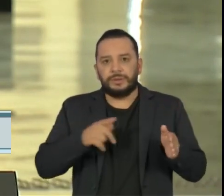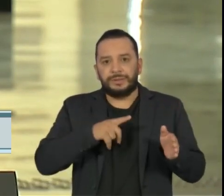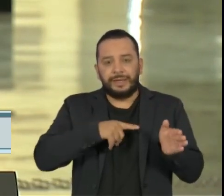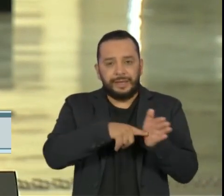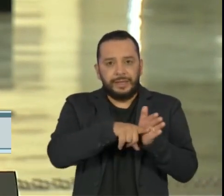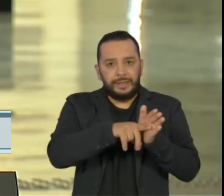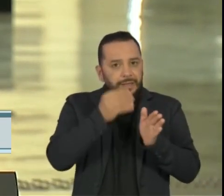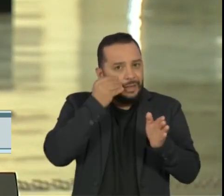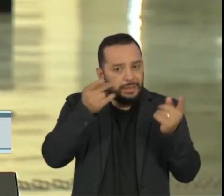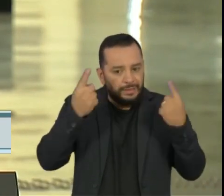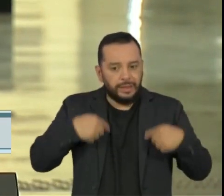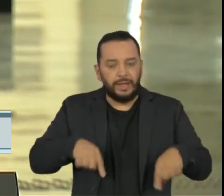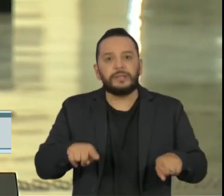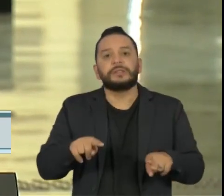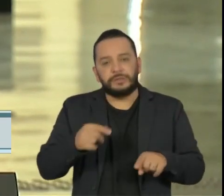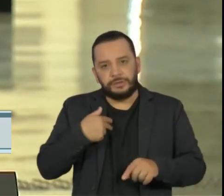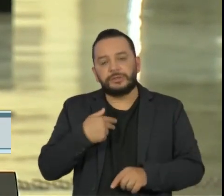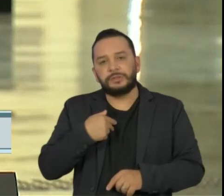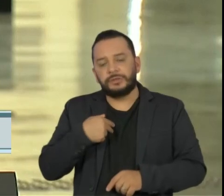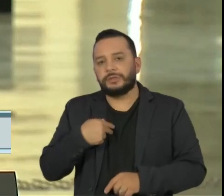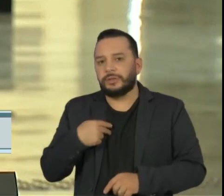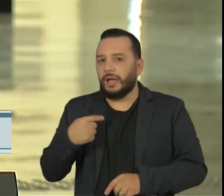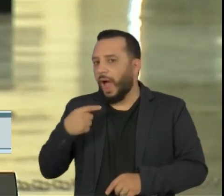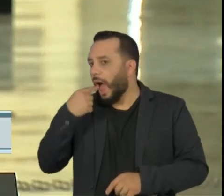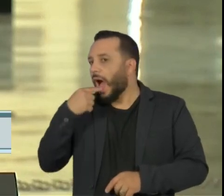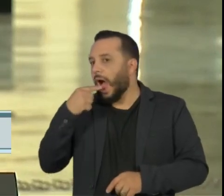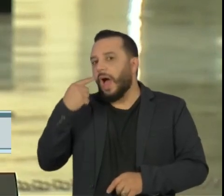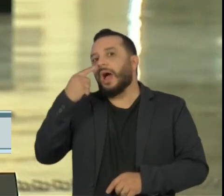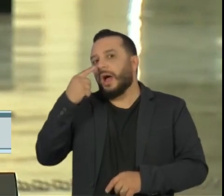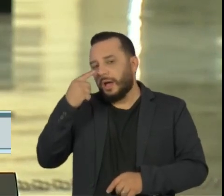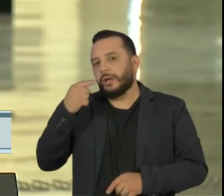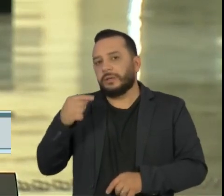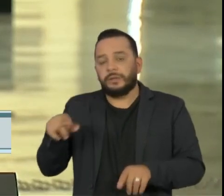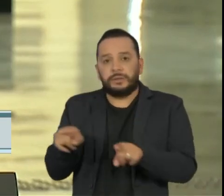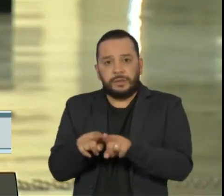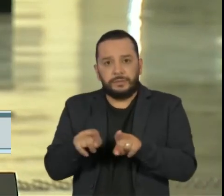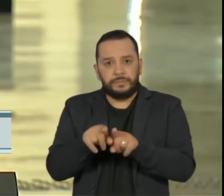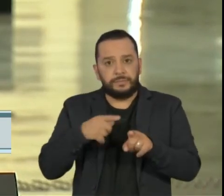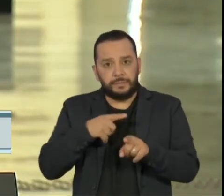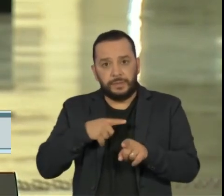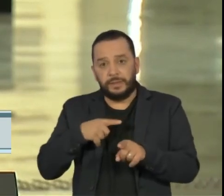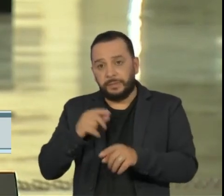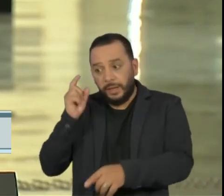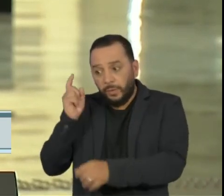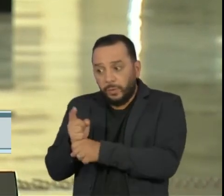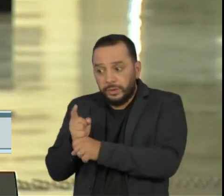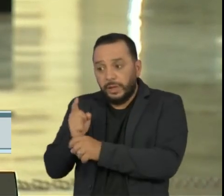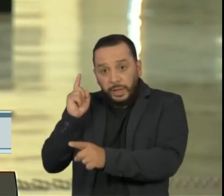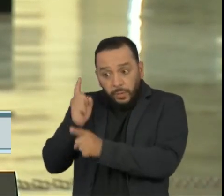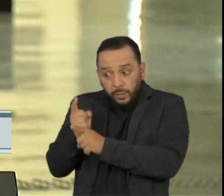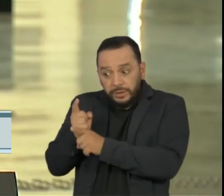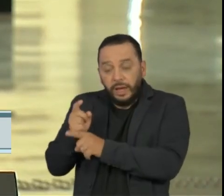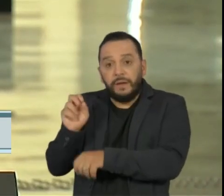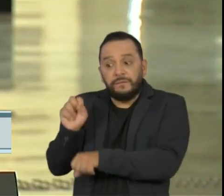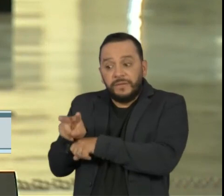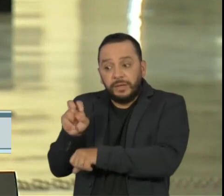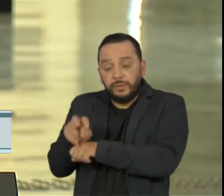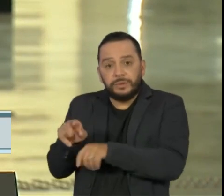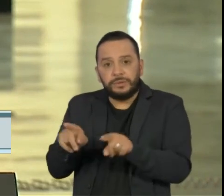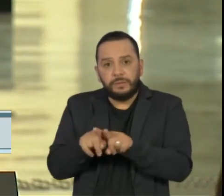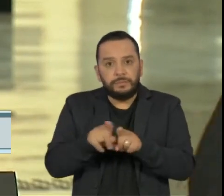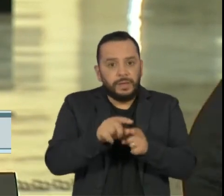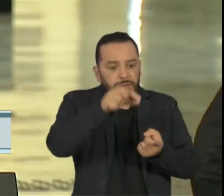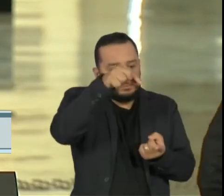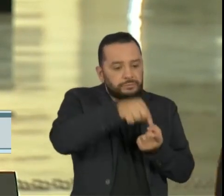de pesquisa PCR para o vírus e pesquisa sorológica para poder caracterizar na população